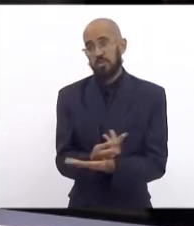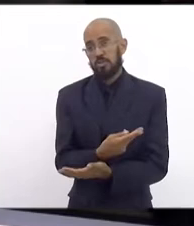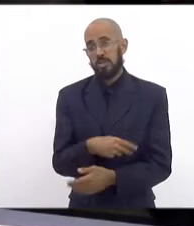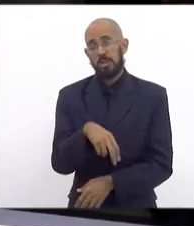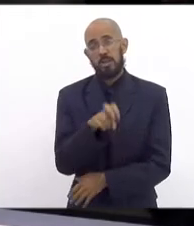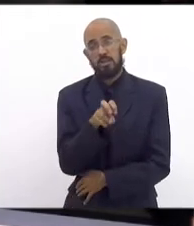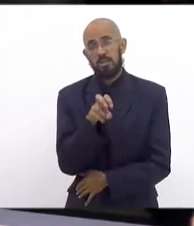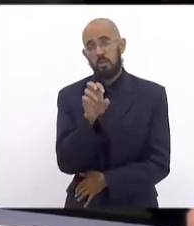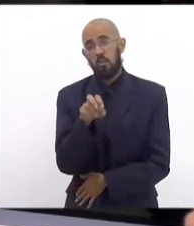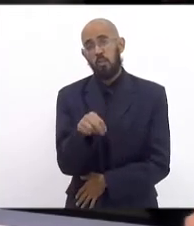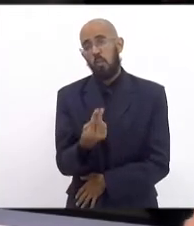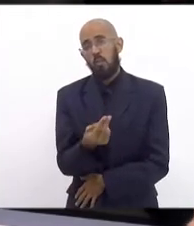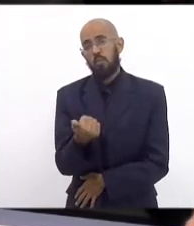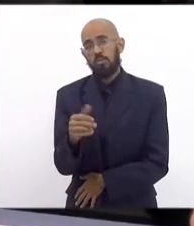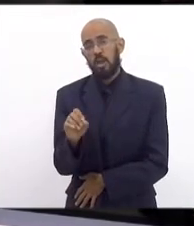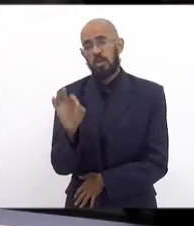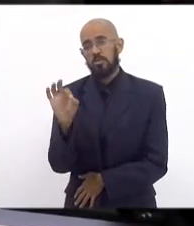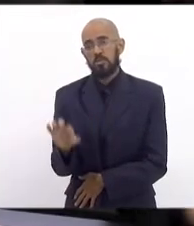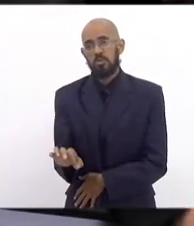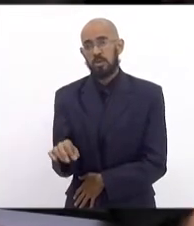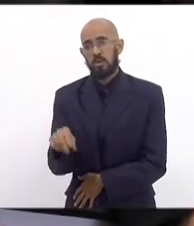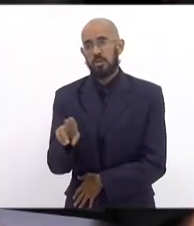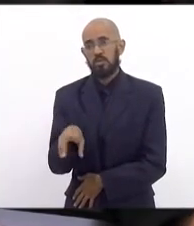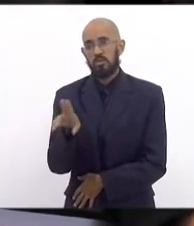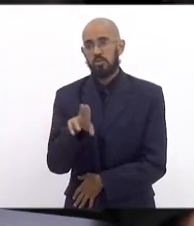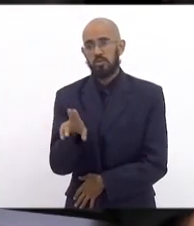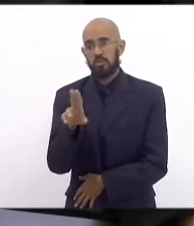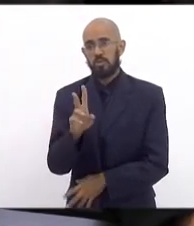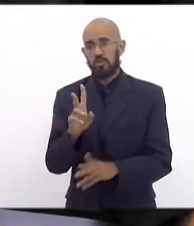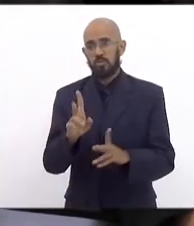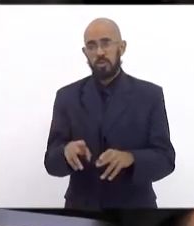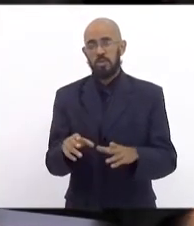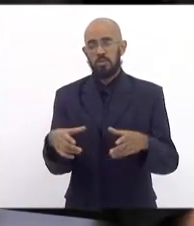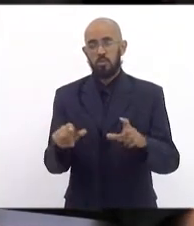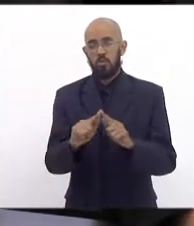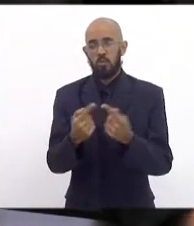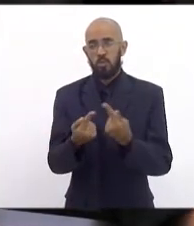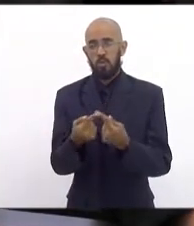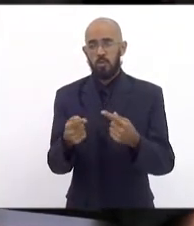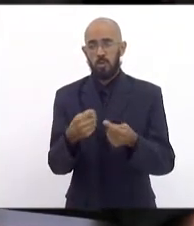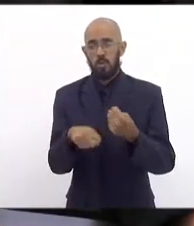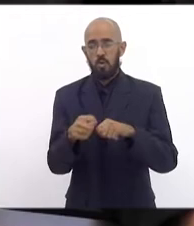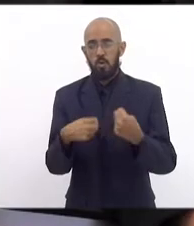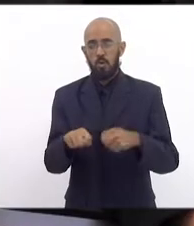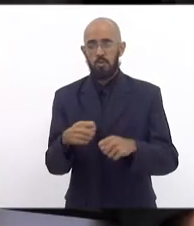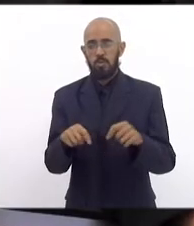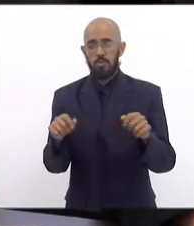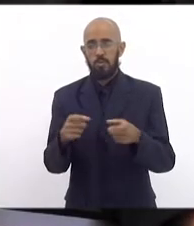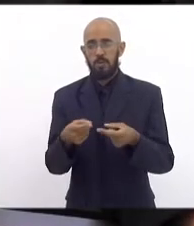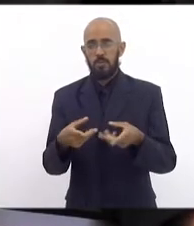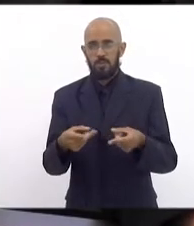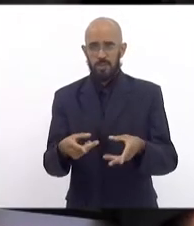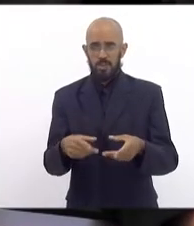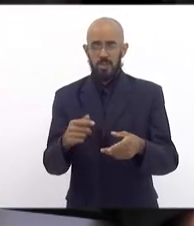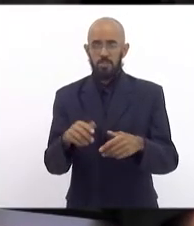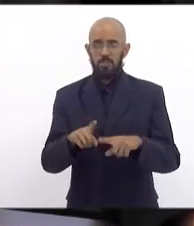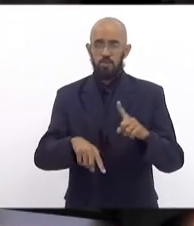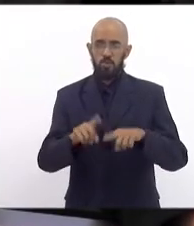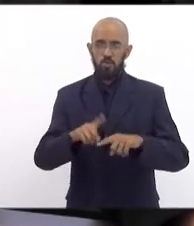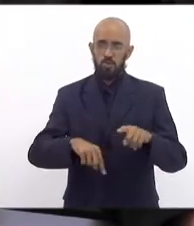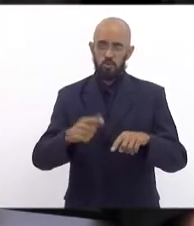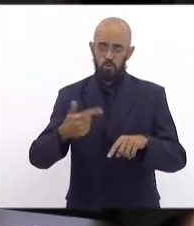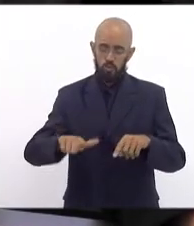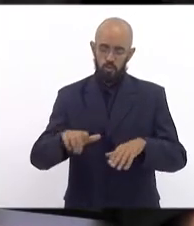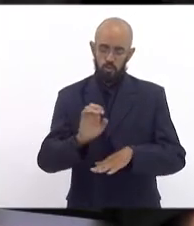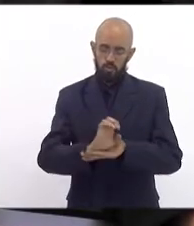por cento do que aquele comércio gênio e ele se utiliza dessa ligação do mesmo grupo econômico para vender produtos produzidos em